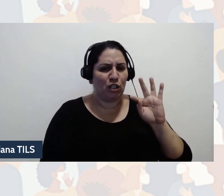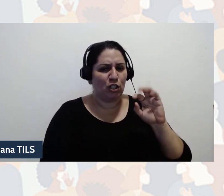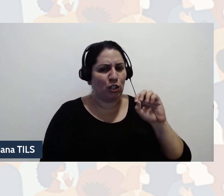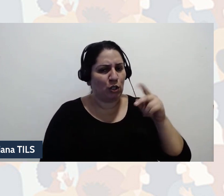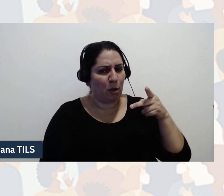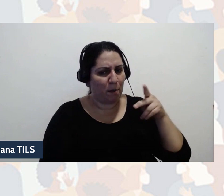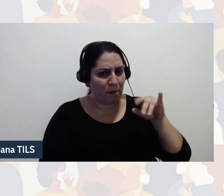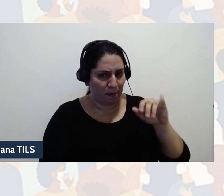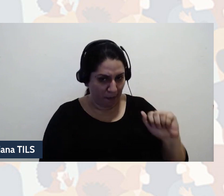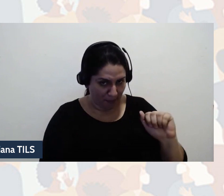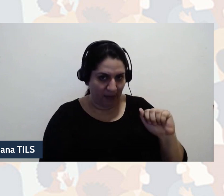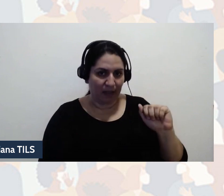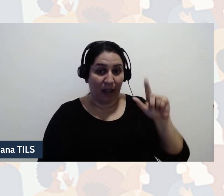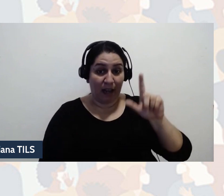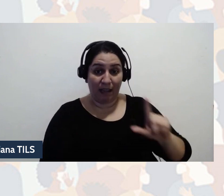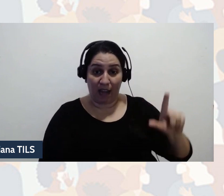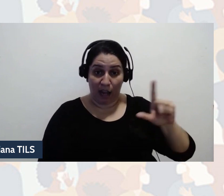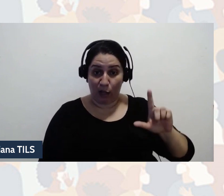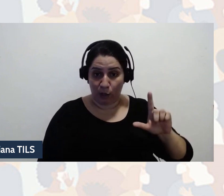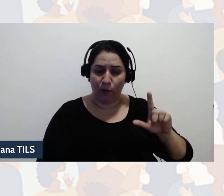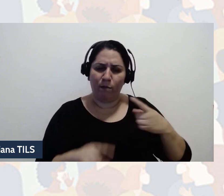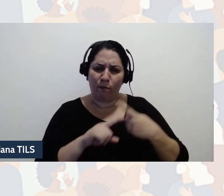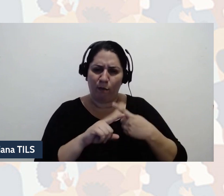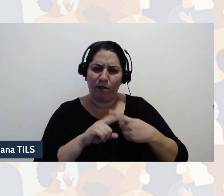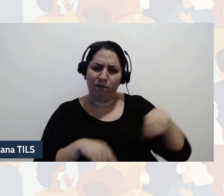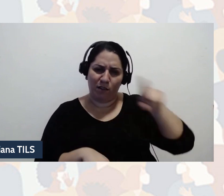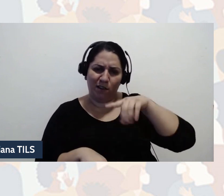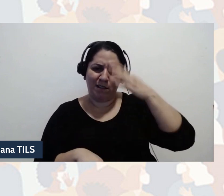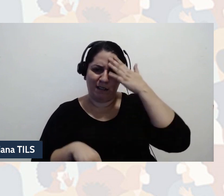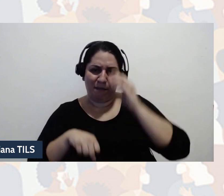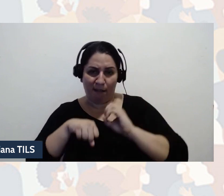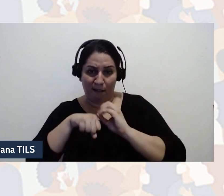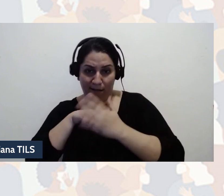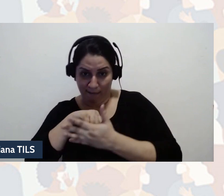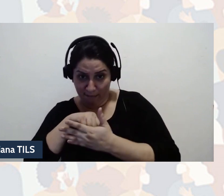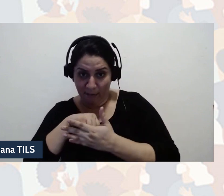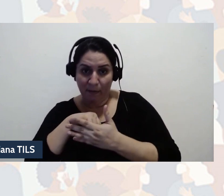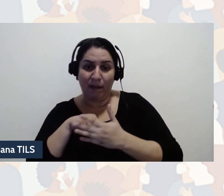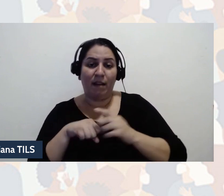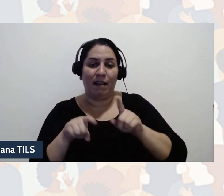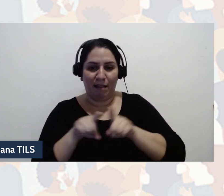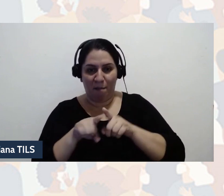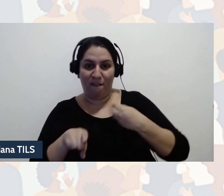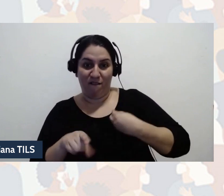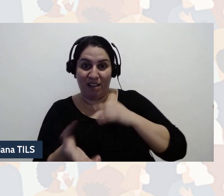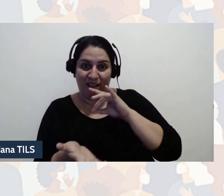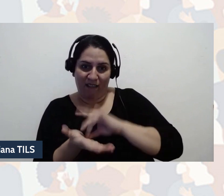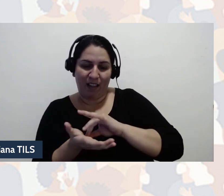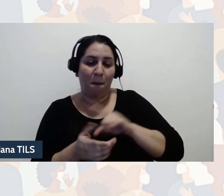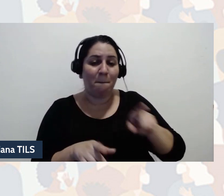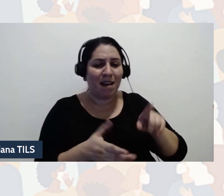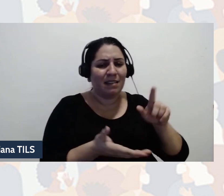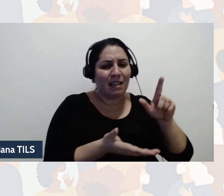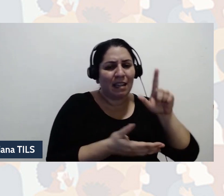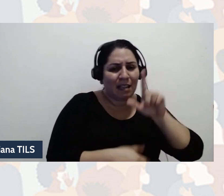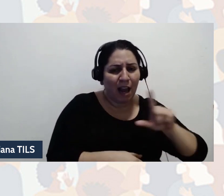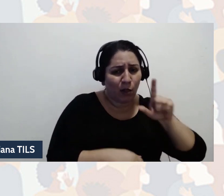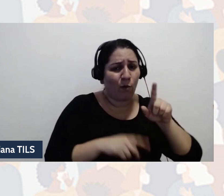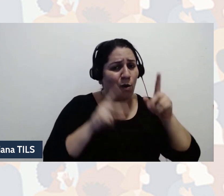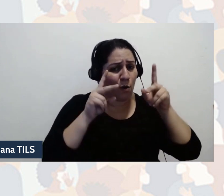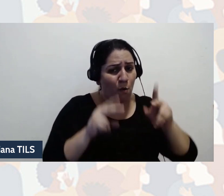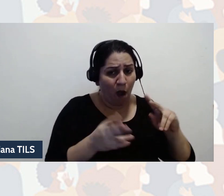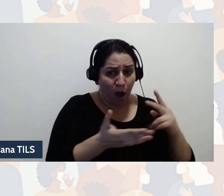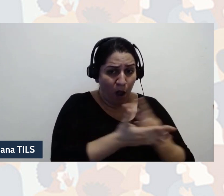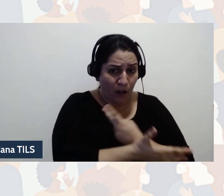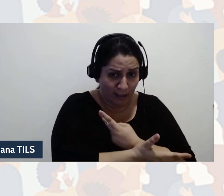da vida real, as mulheres também levam a pior nessas outras pandemias, né? Então, em março de 2021, em